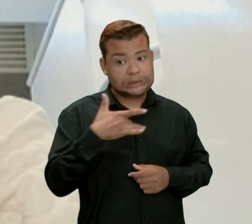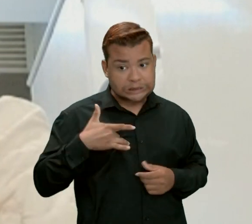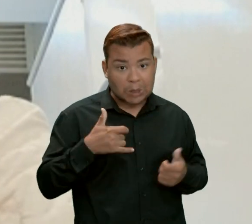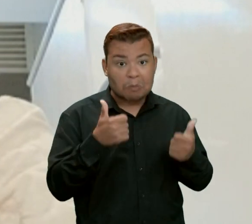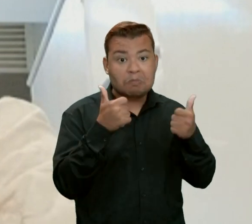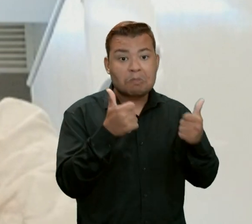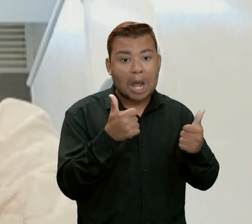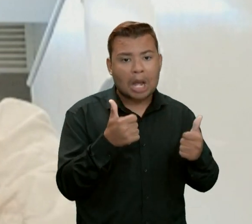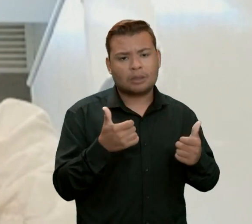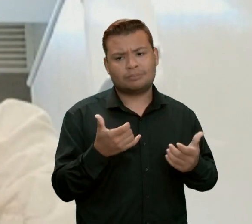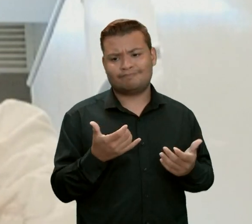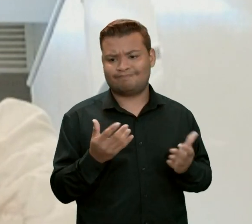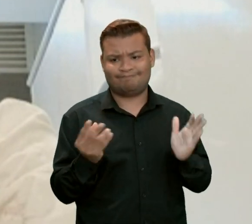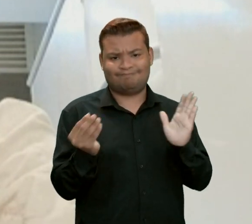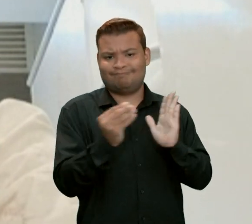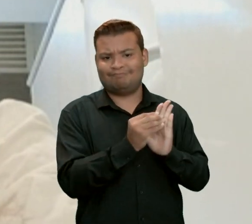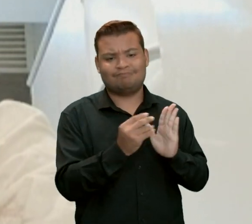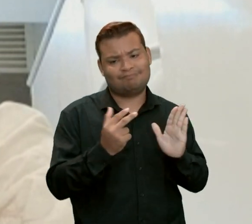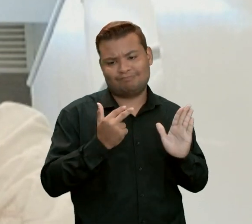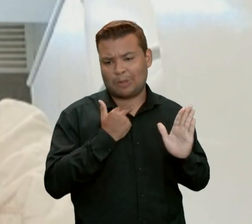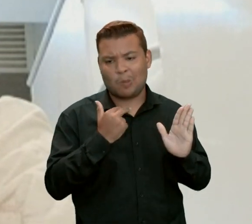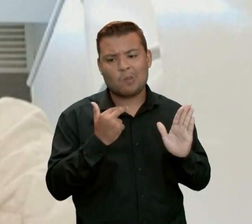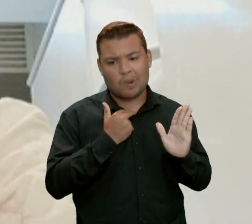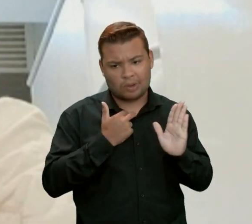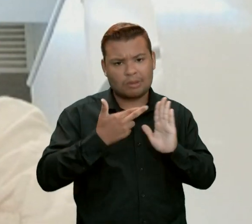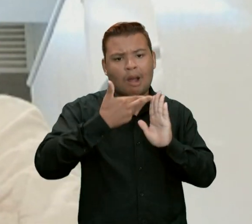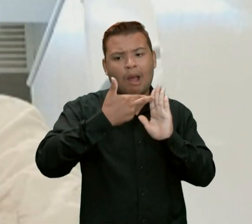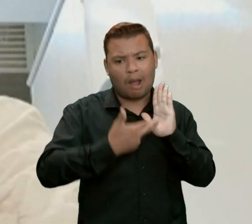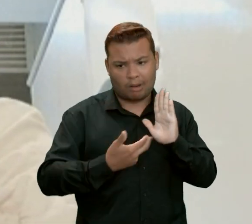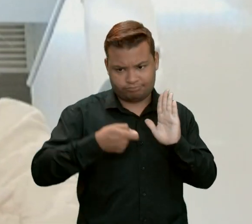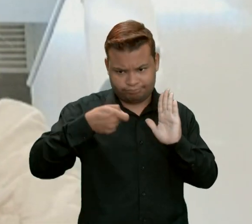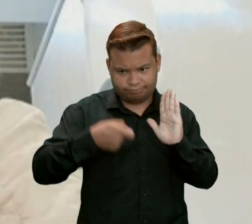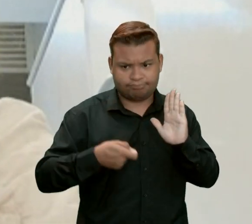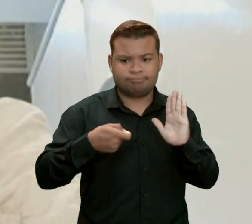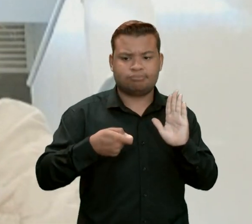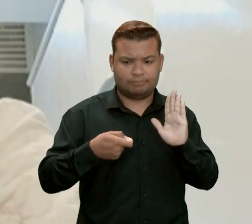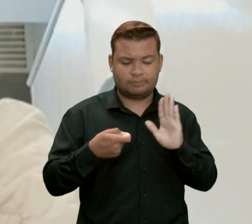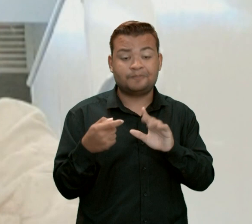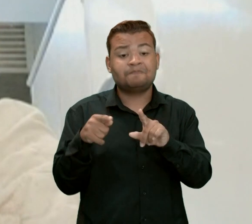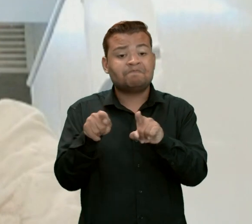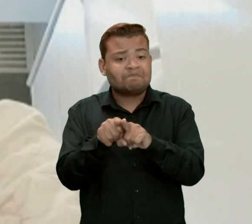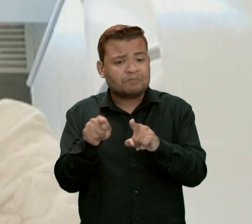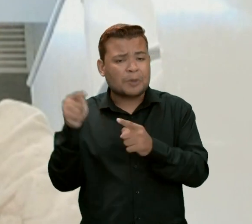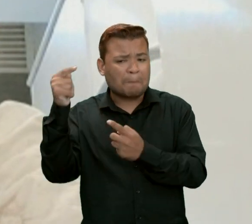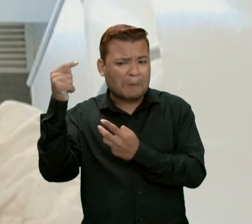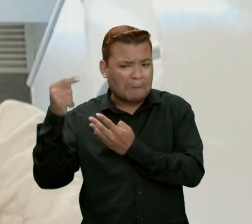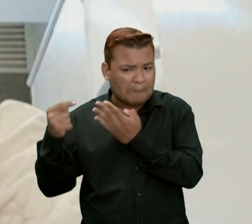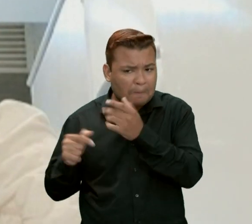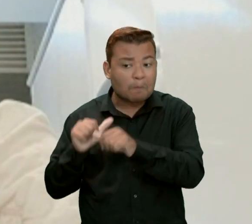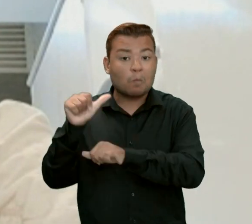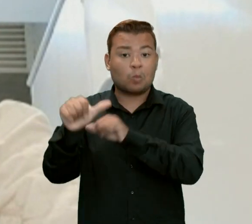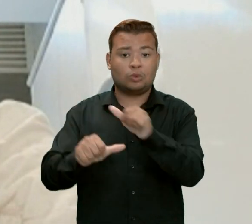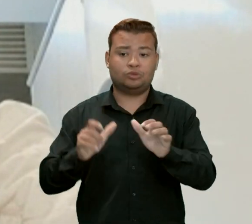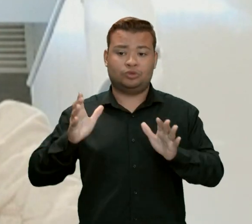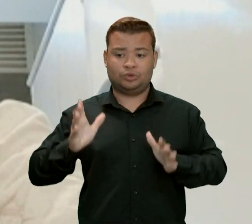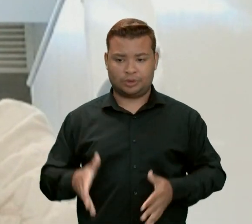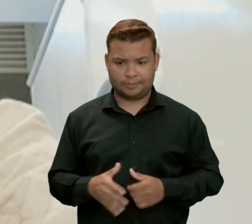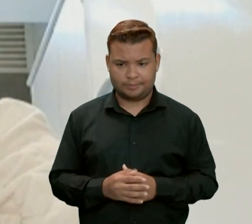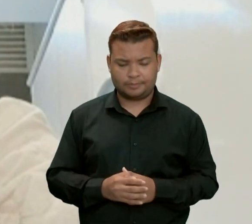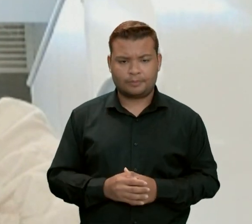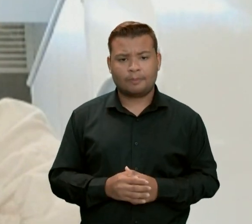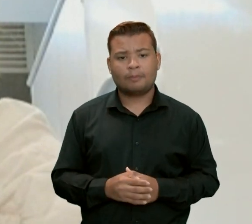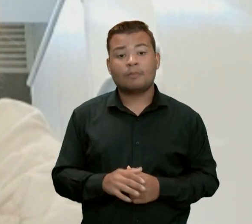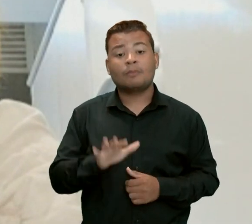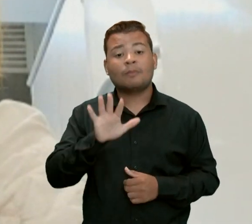ao açúcar. Então, tem essas restrições, né? E tem muitas outras questões que modificaram. Agora, o interessante é a gente